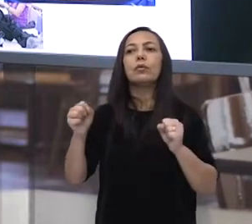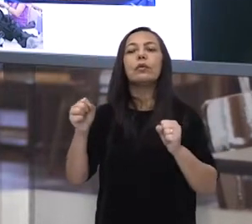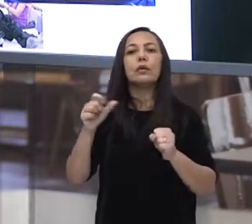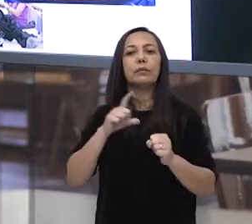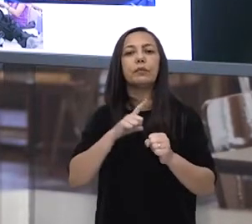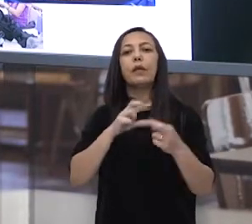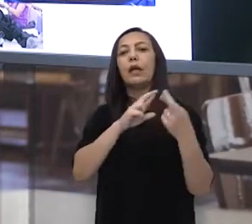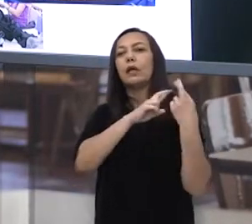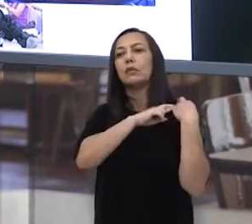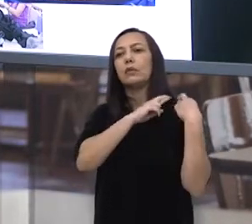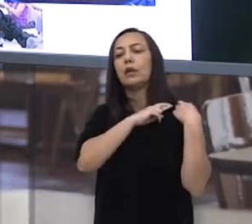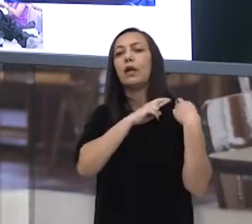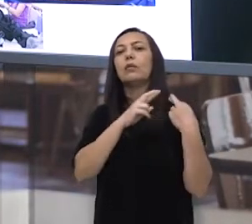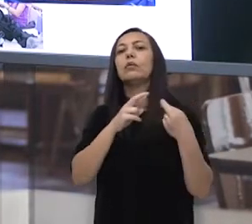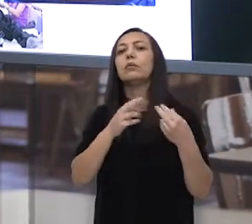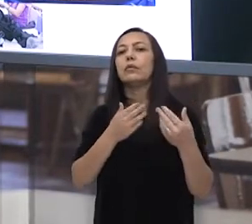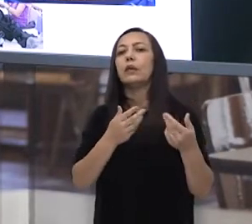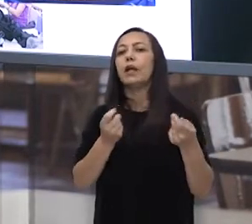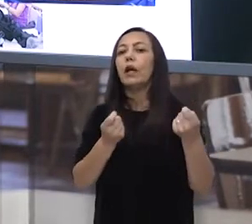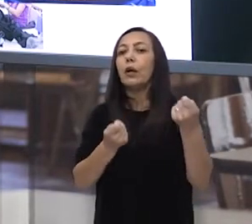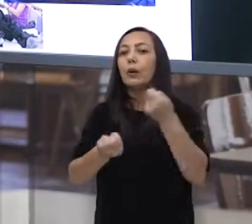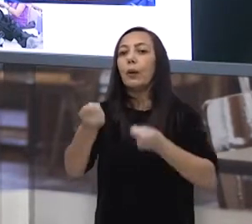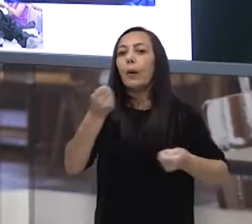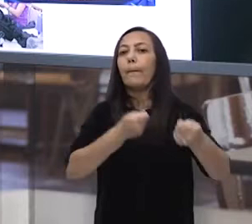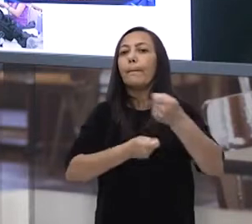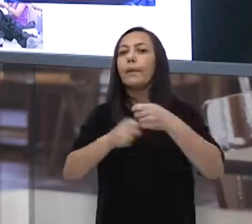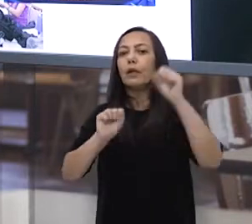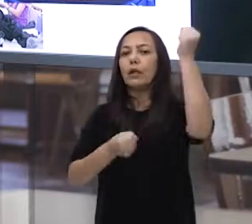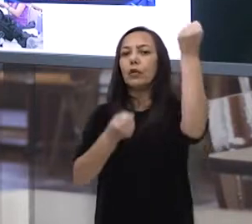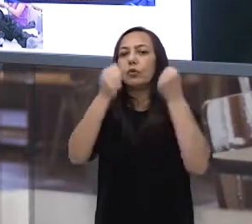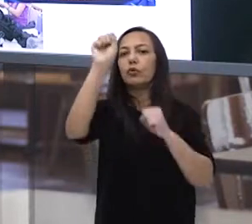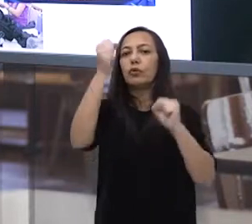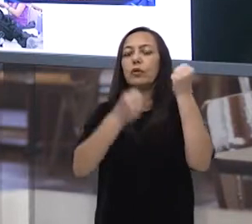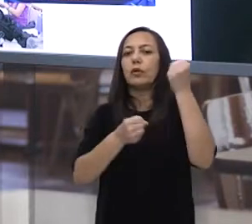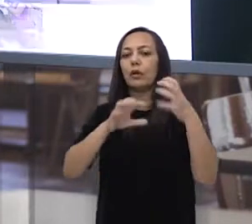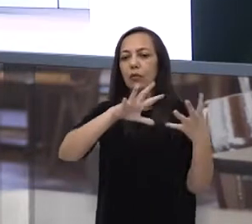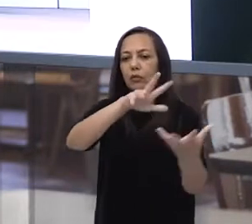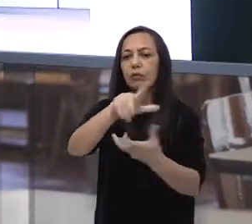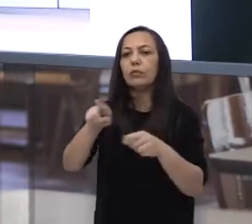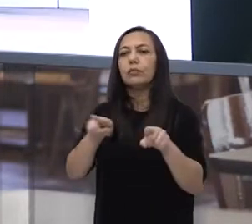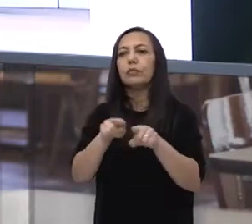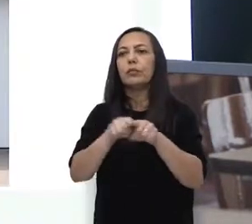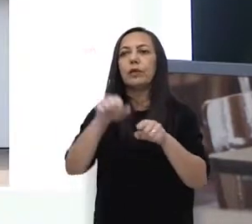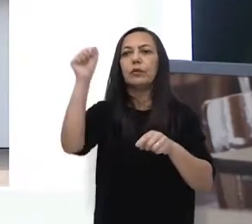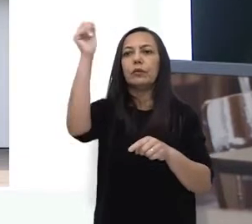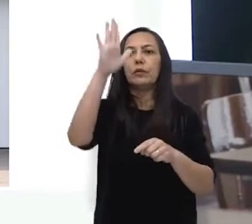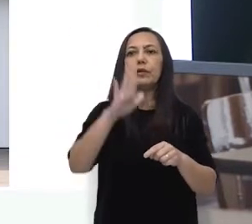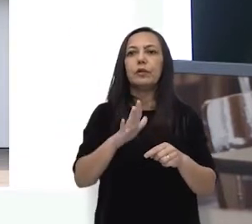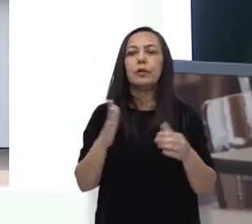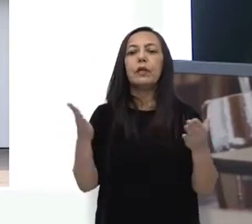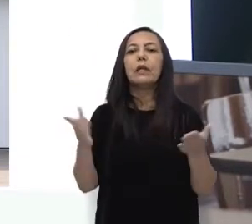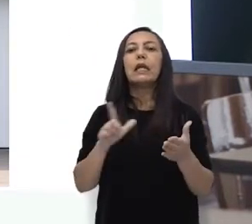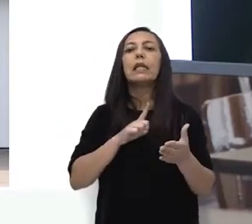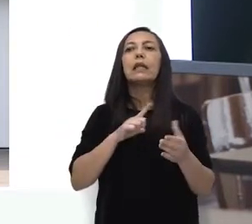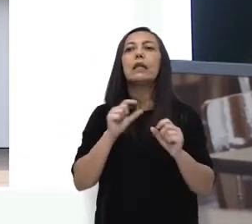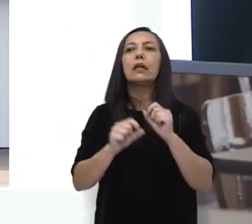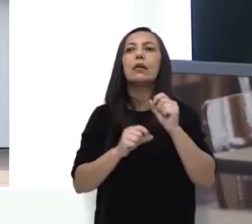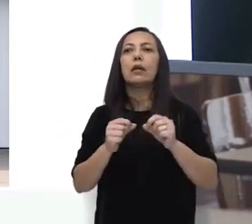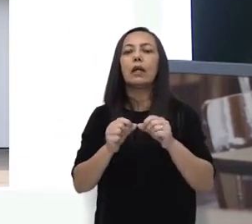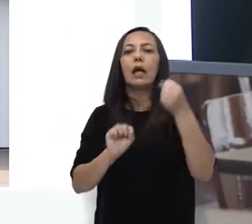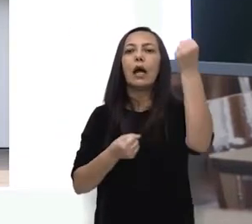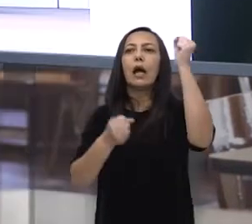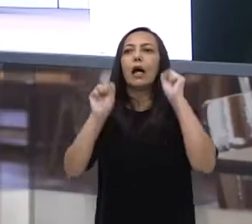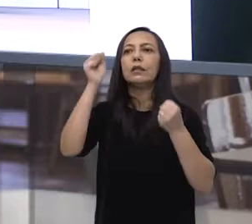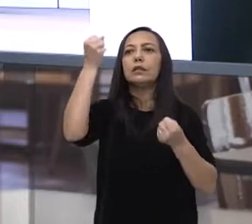parcela da atividade econômica industrial, não só no Brasil, mas no mundo, tá bom? E temos, por fim, as indústrias